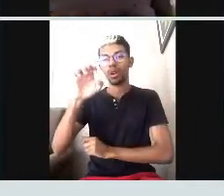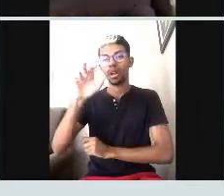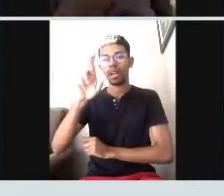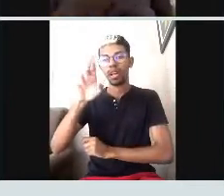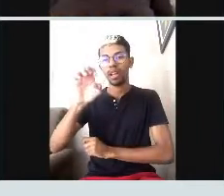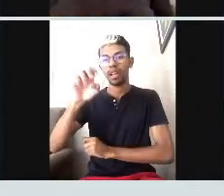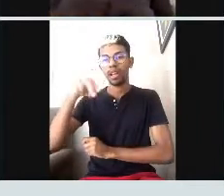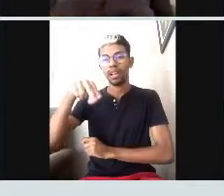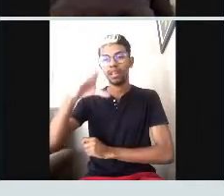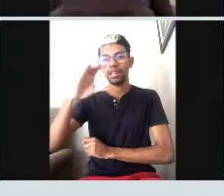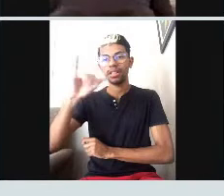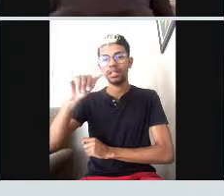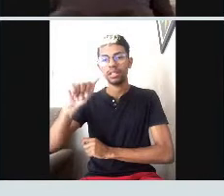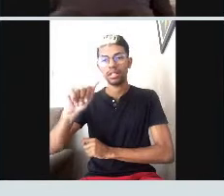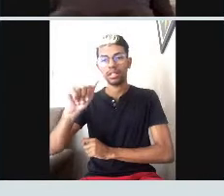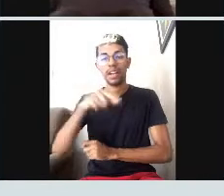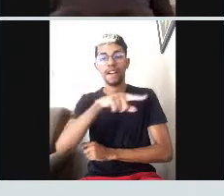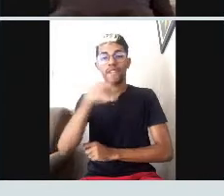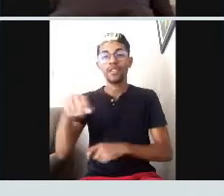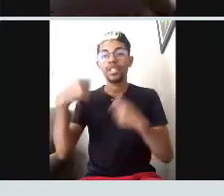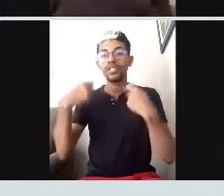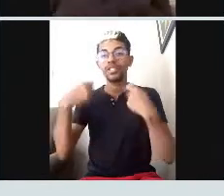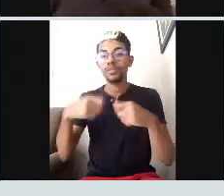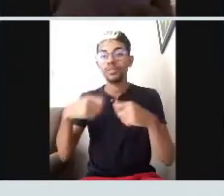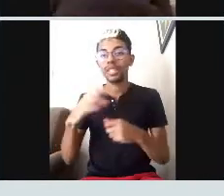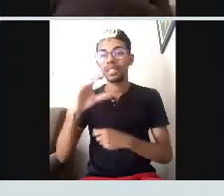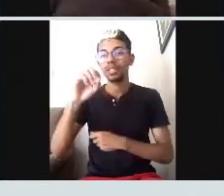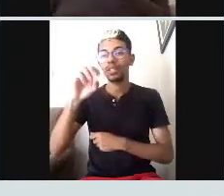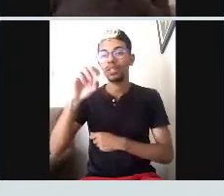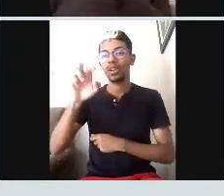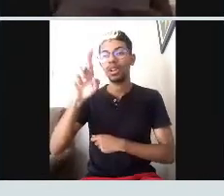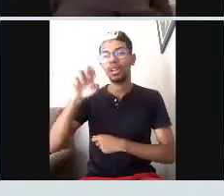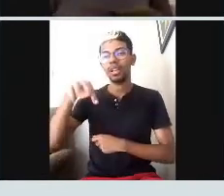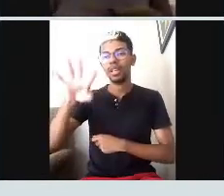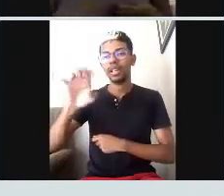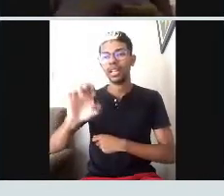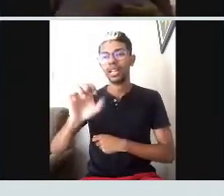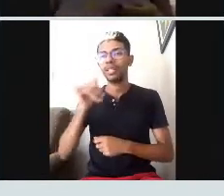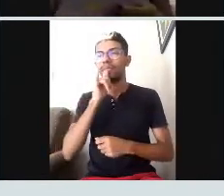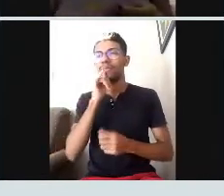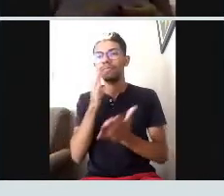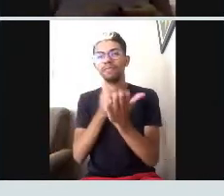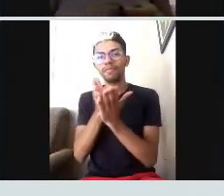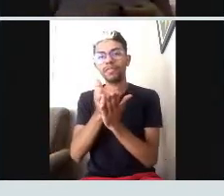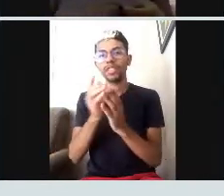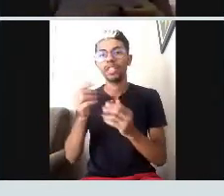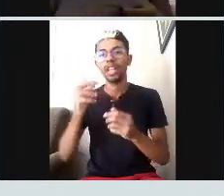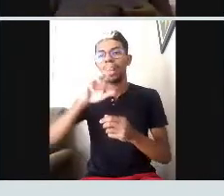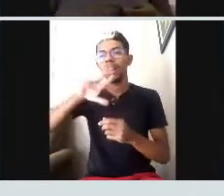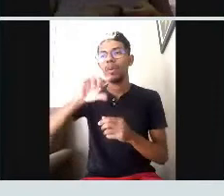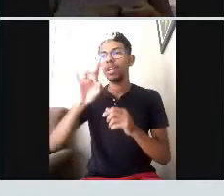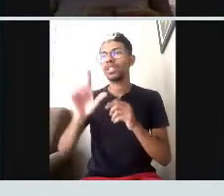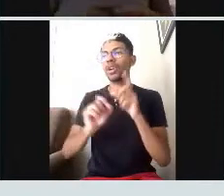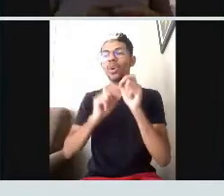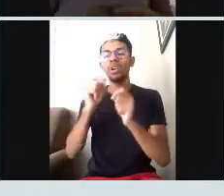Porque vocês precisam ser coerentes. Não é só jogar um dado. Por exemplo, lembrei de um dado tal, vou jogar ele aqui no meio do texto.